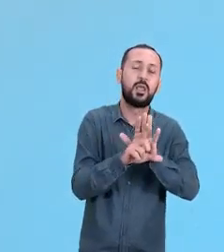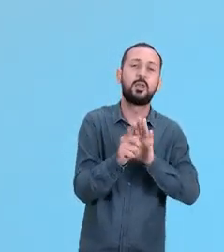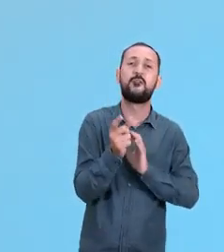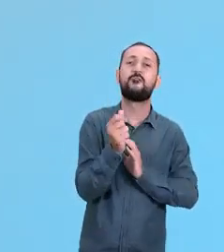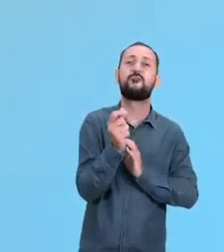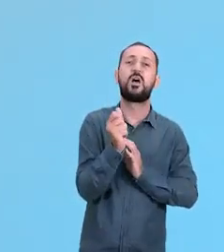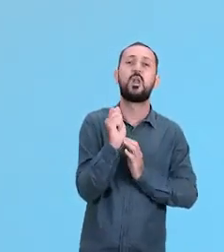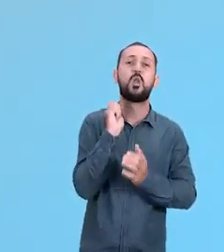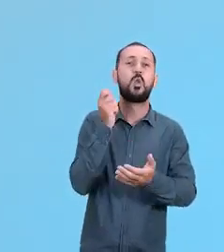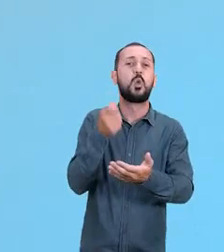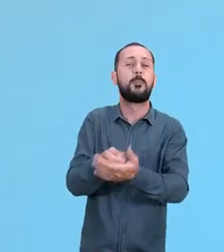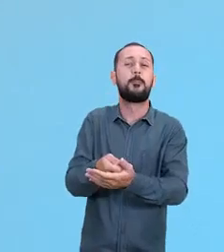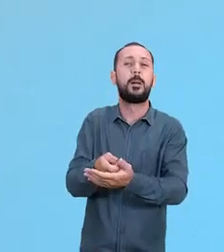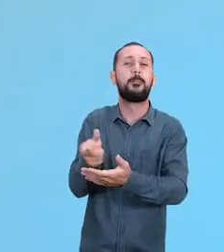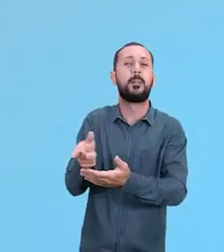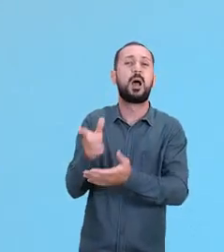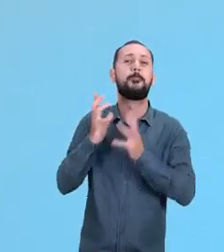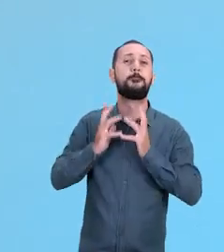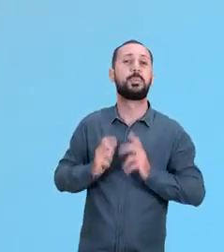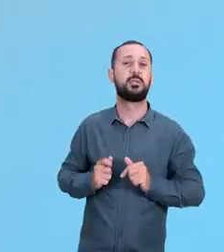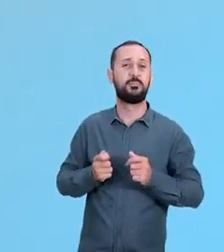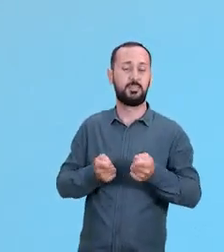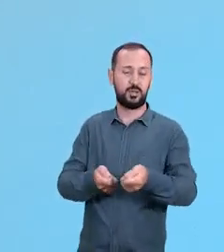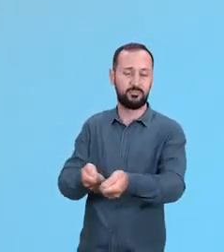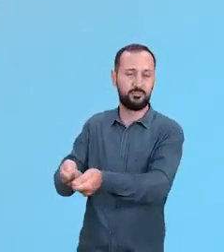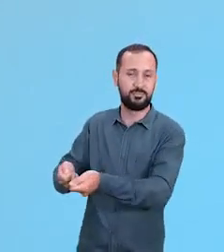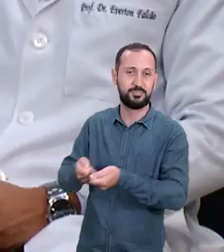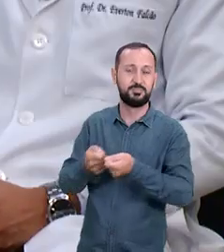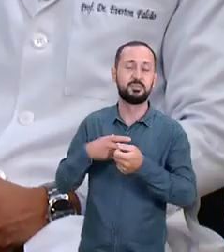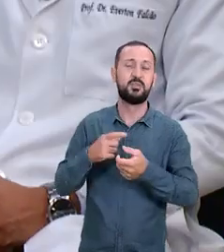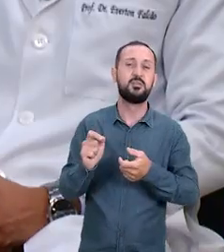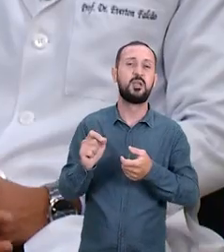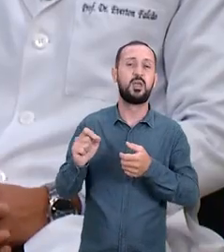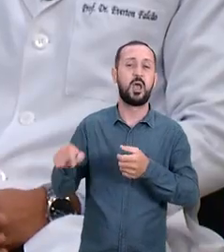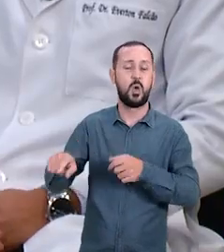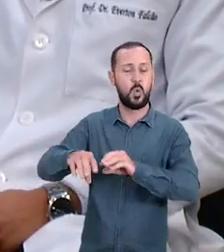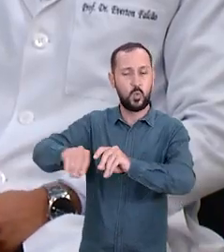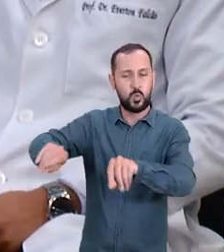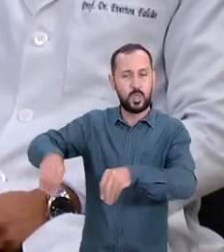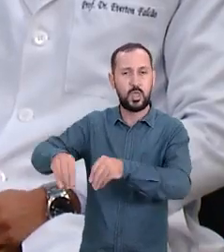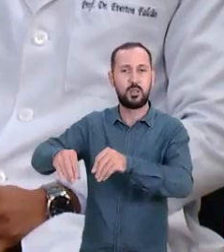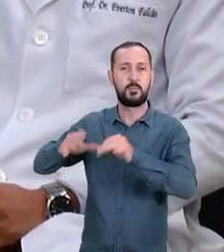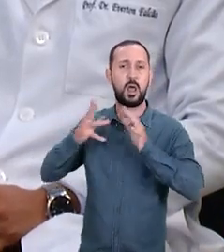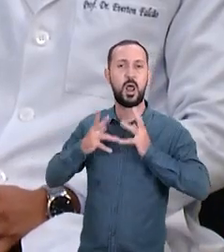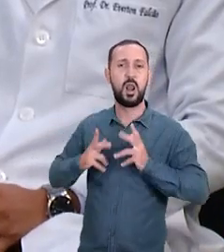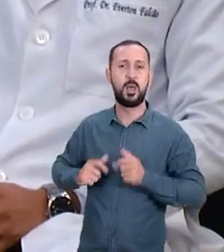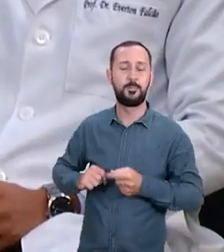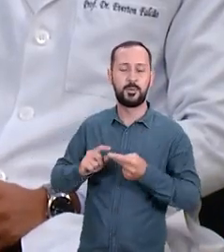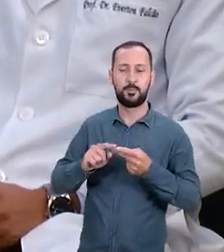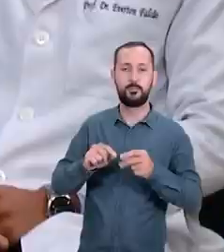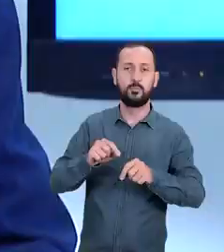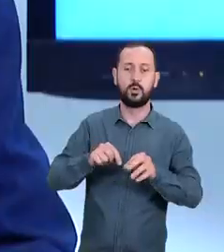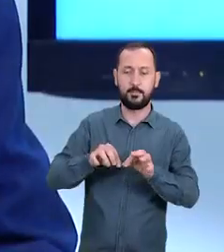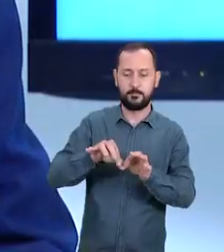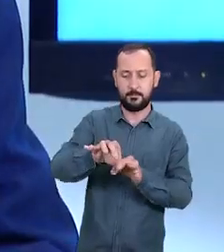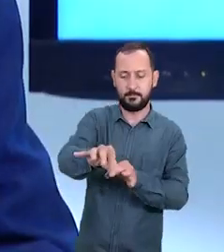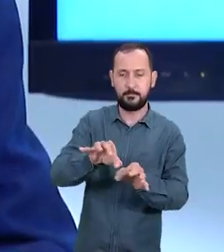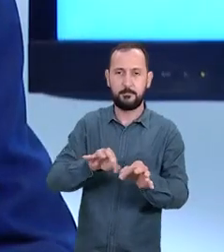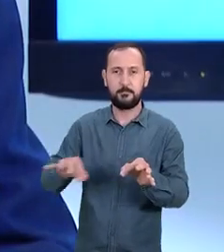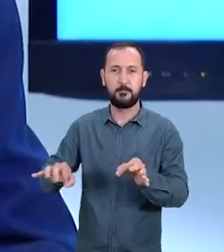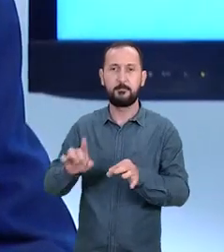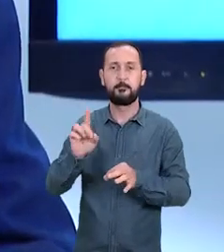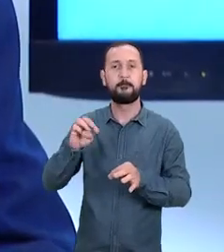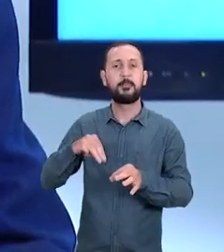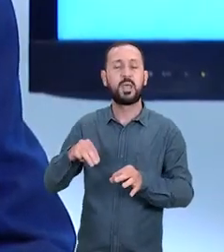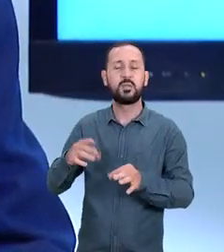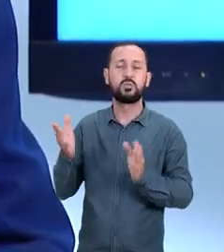valor de limpeza. Então, você tem uma limpeza de terreno, limpeza por metro quadrado